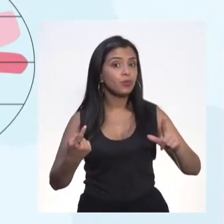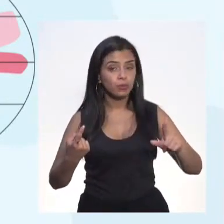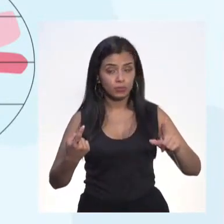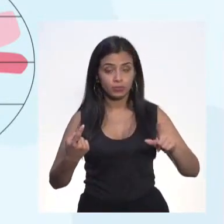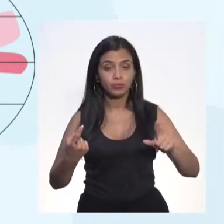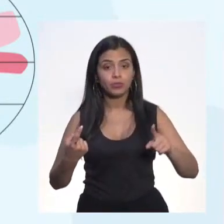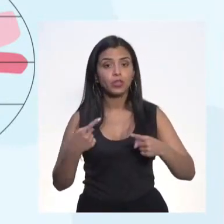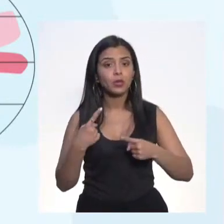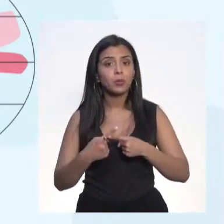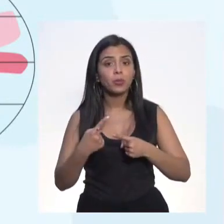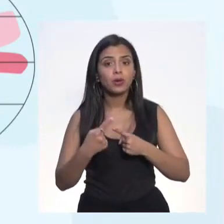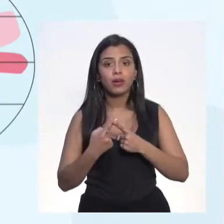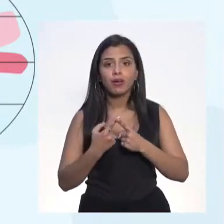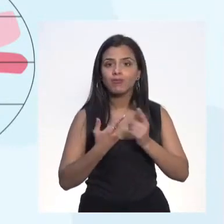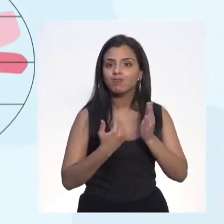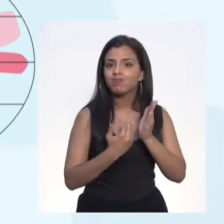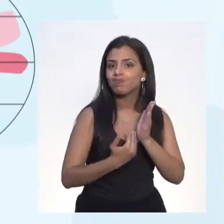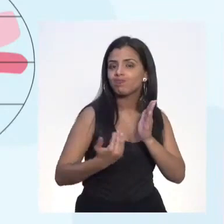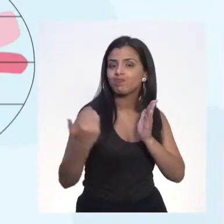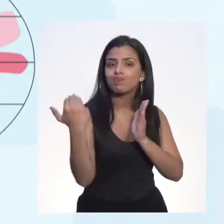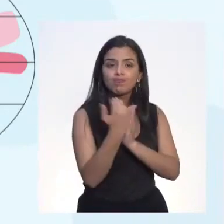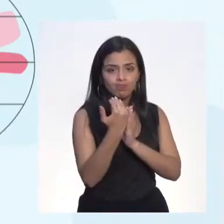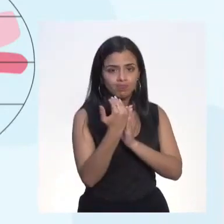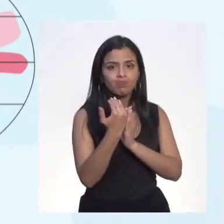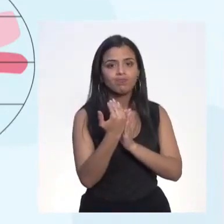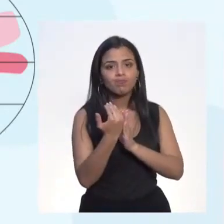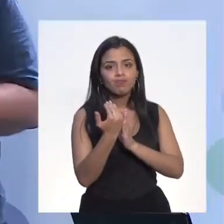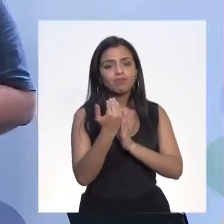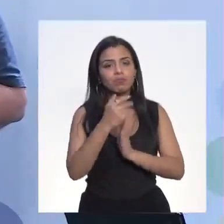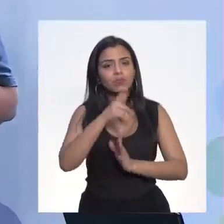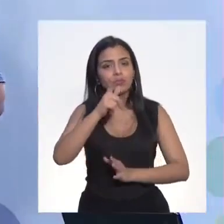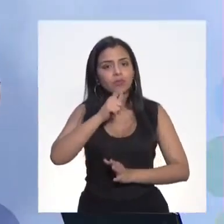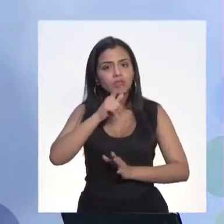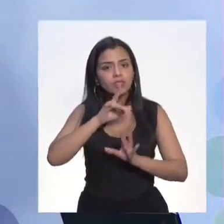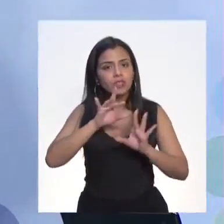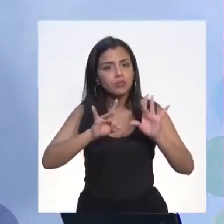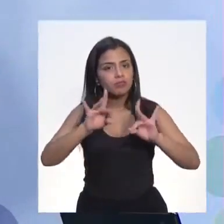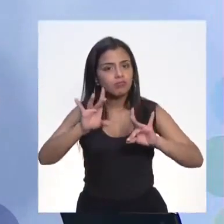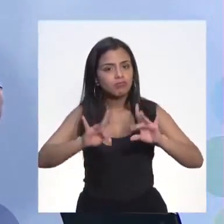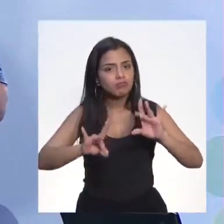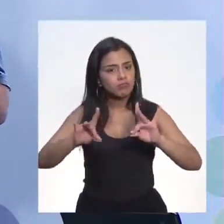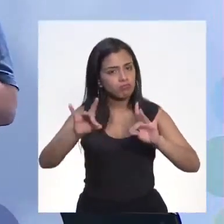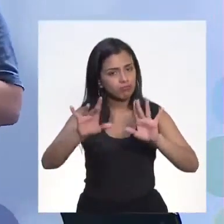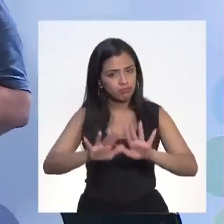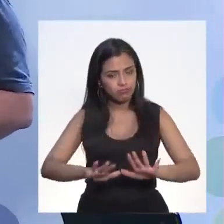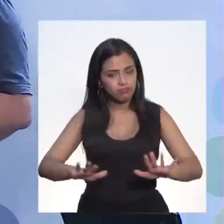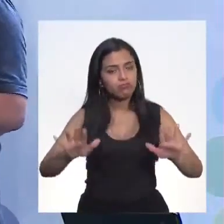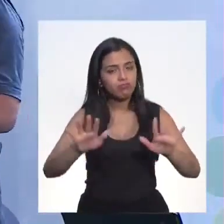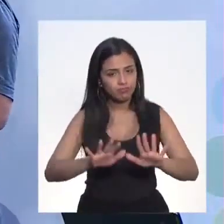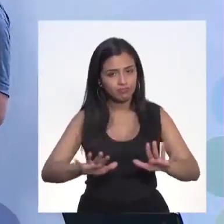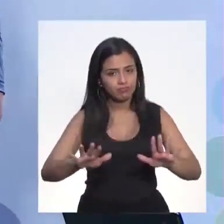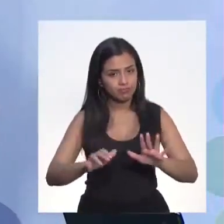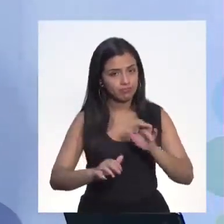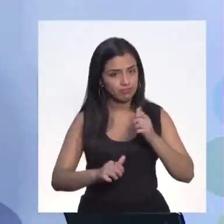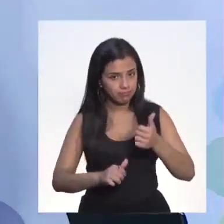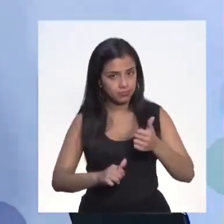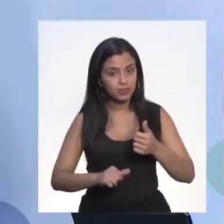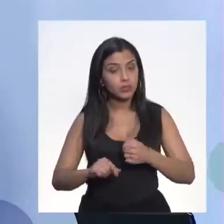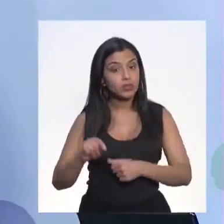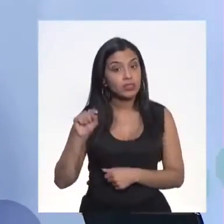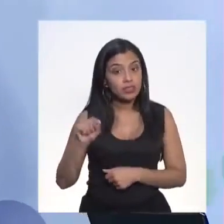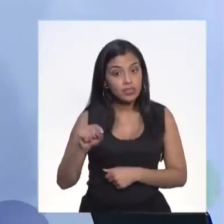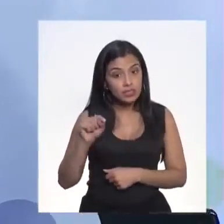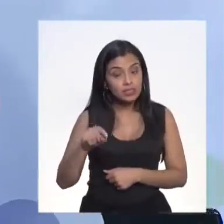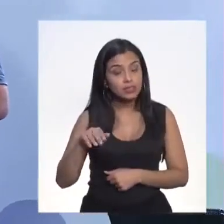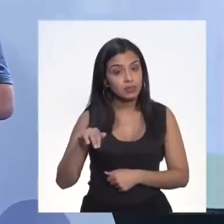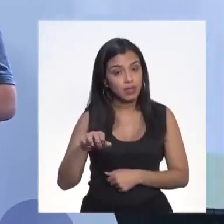ela é extremamente úmida, que a gente vai ver depois no outro mapa. Tá? Então, para vocês entenderem, então, essa massa